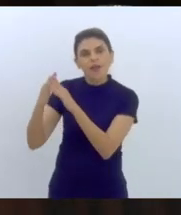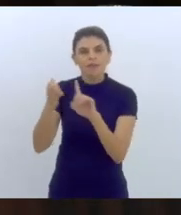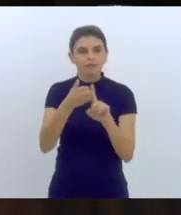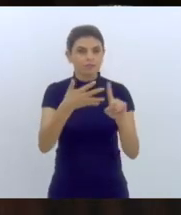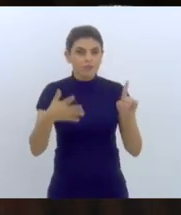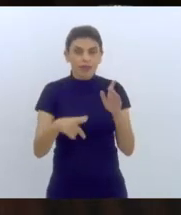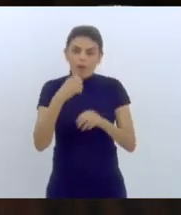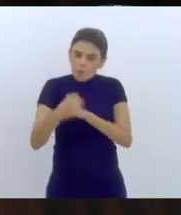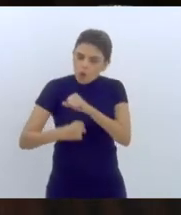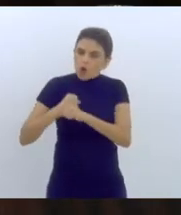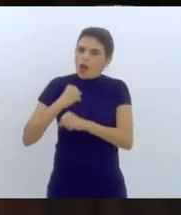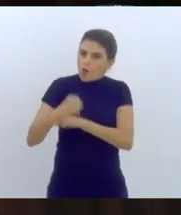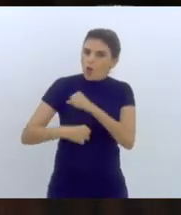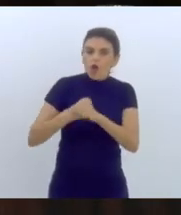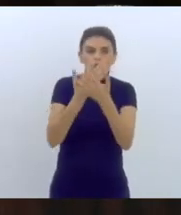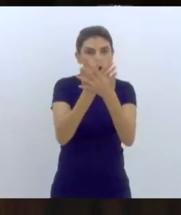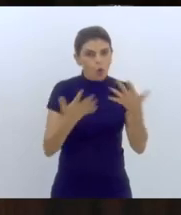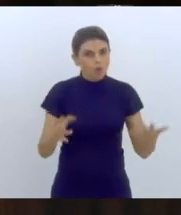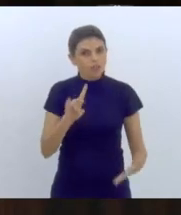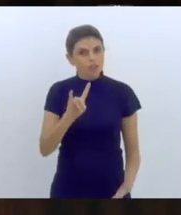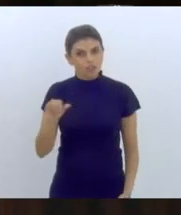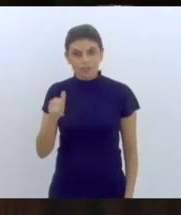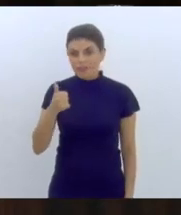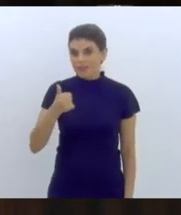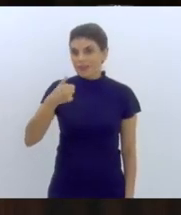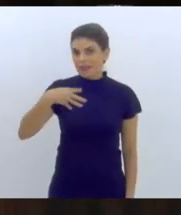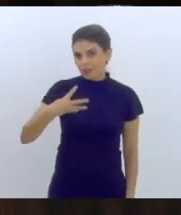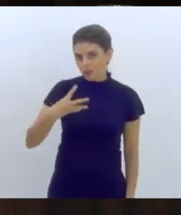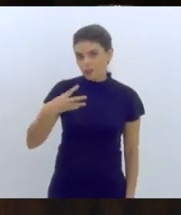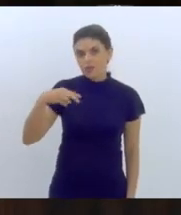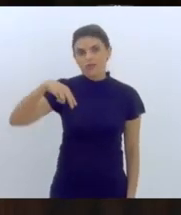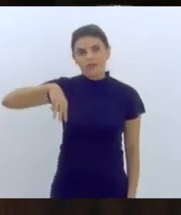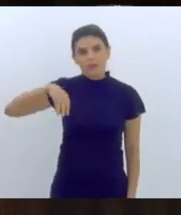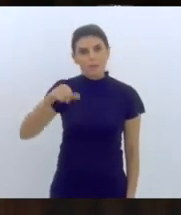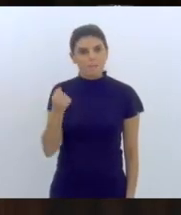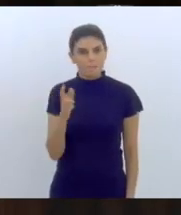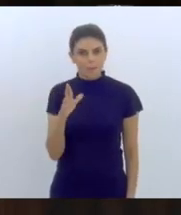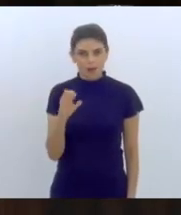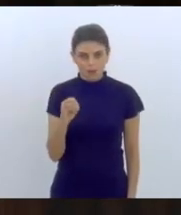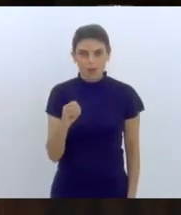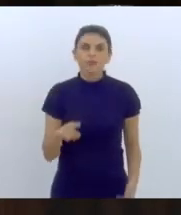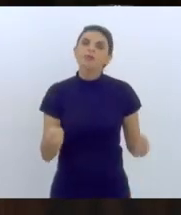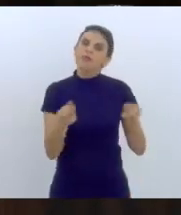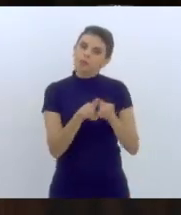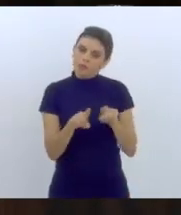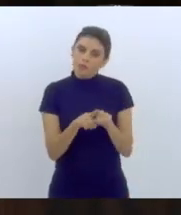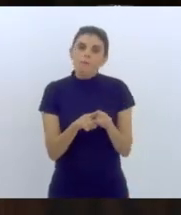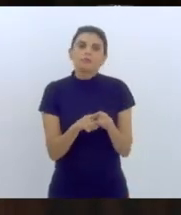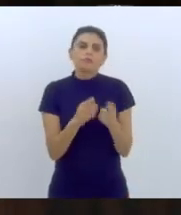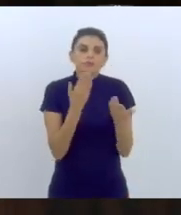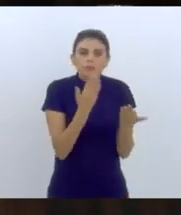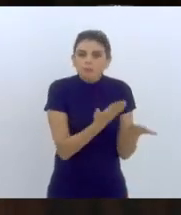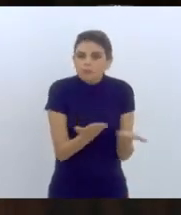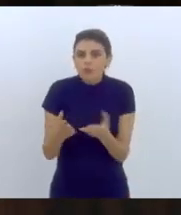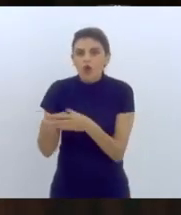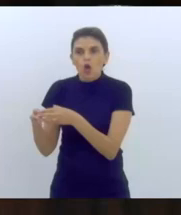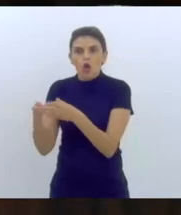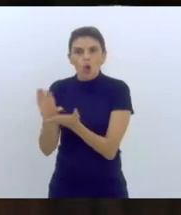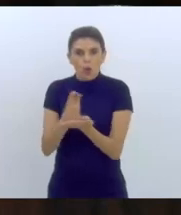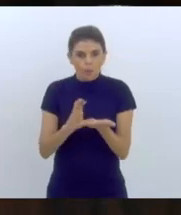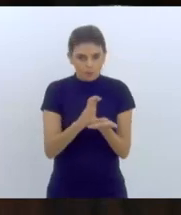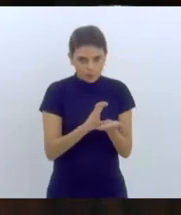comemorado anualmente no dia 14 de março. Pendendo de pareceres das comissões